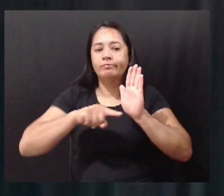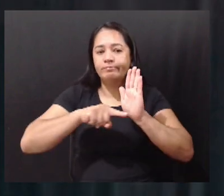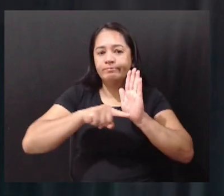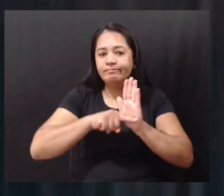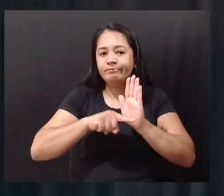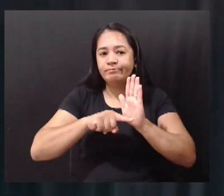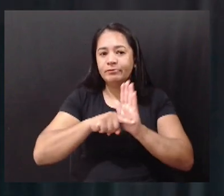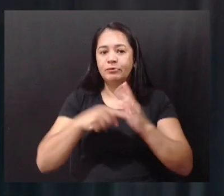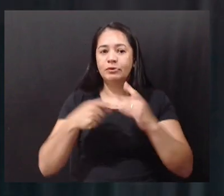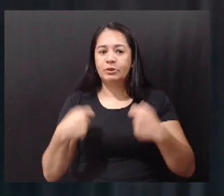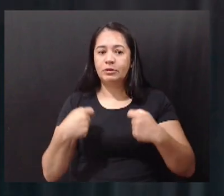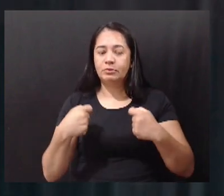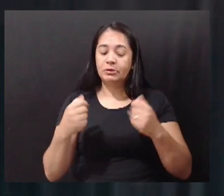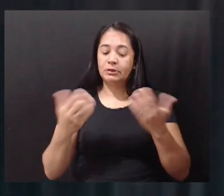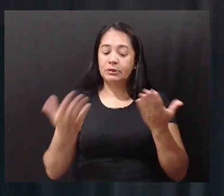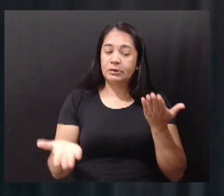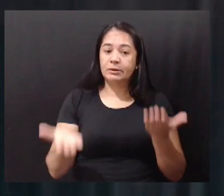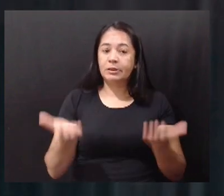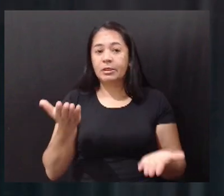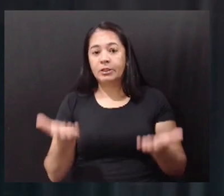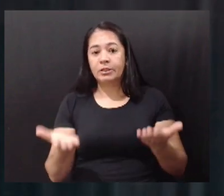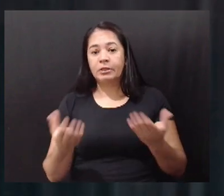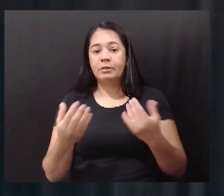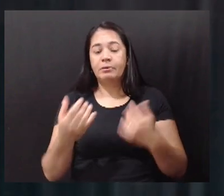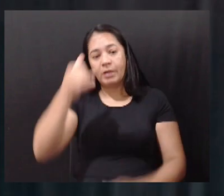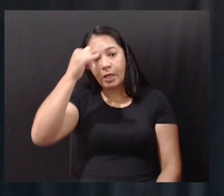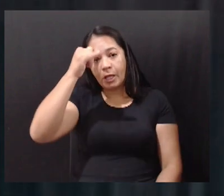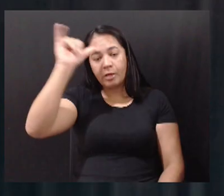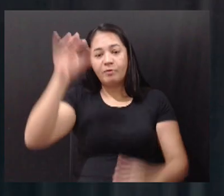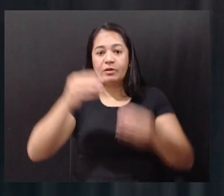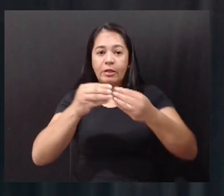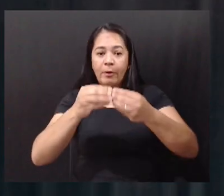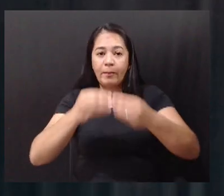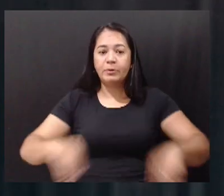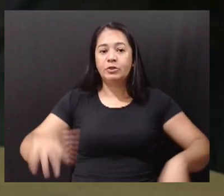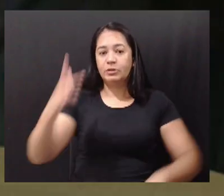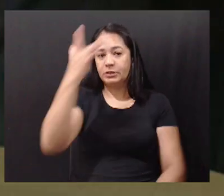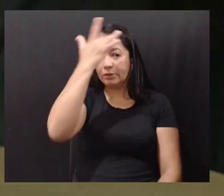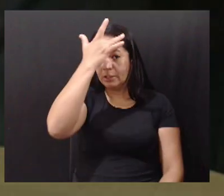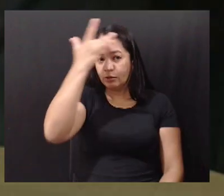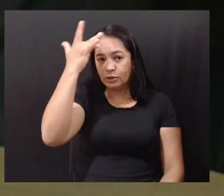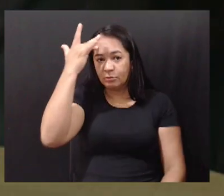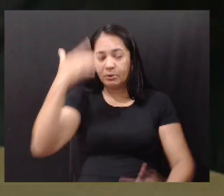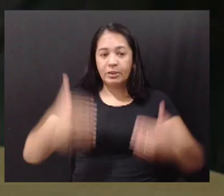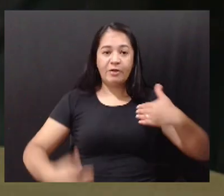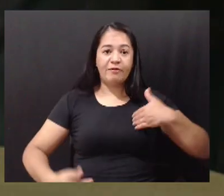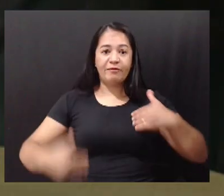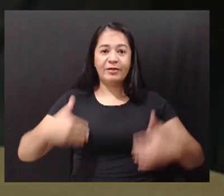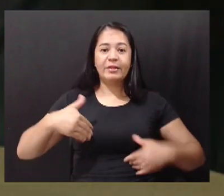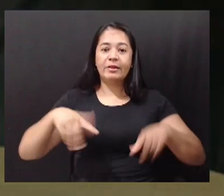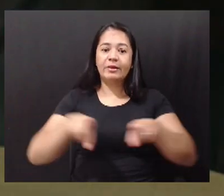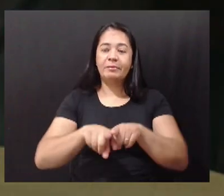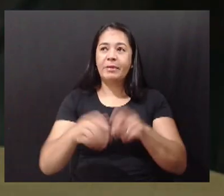chegar em um equilíbrio que não afete a nossa saúde mental e física também. Equilíbrio, né? Esse